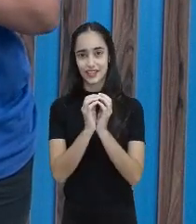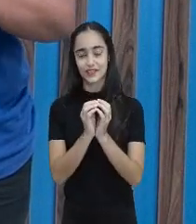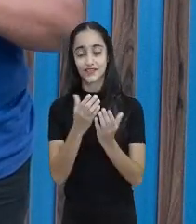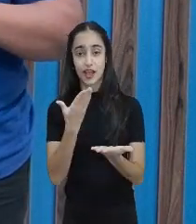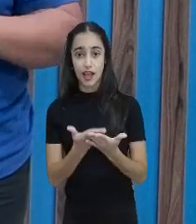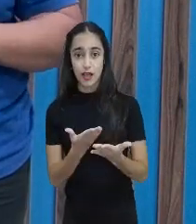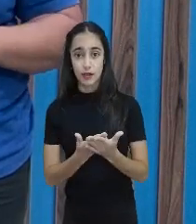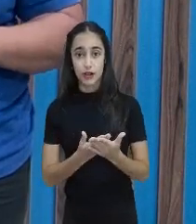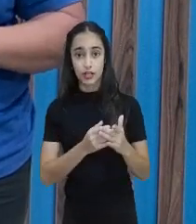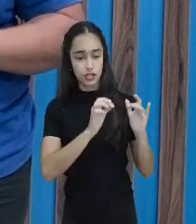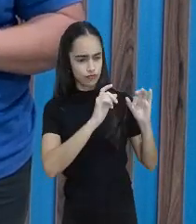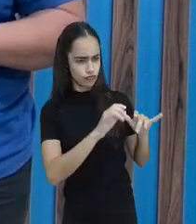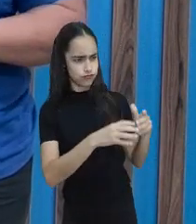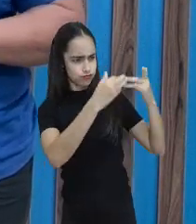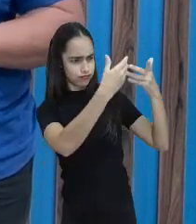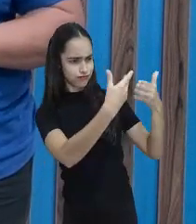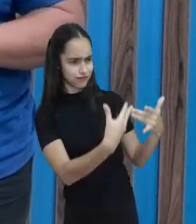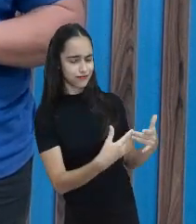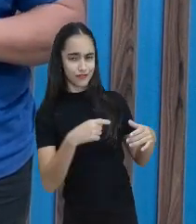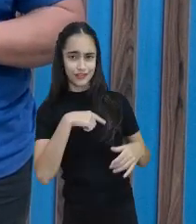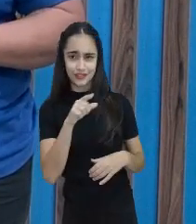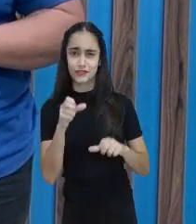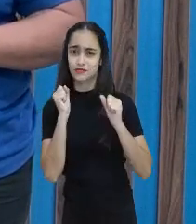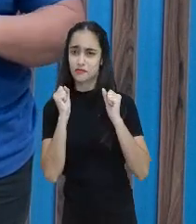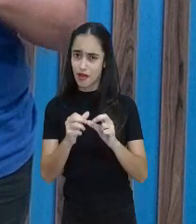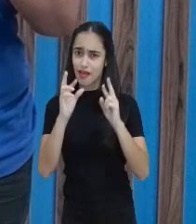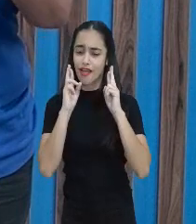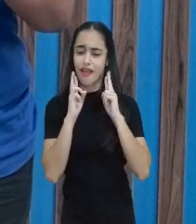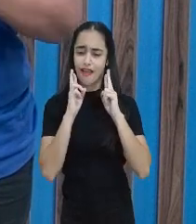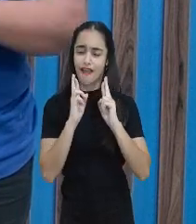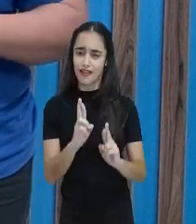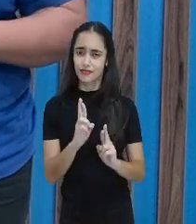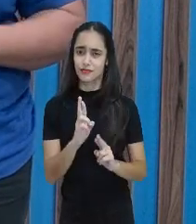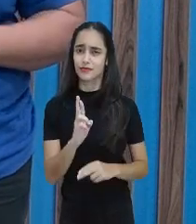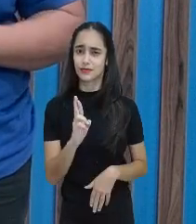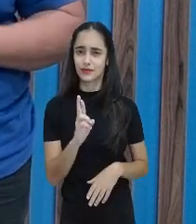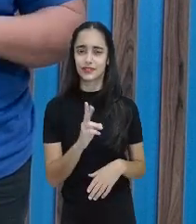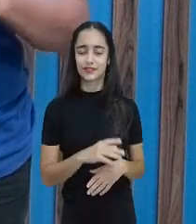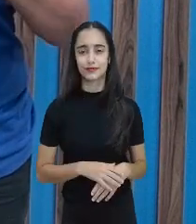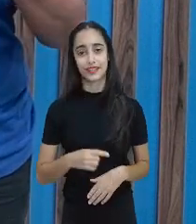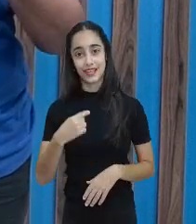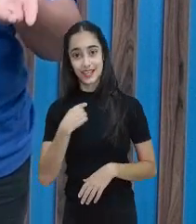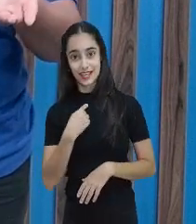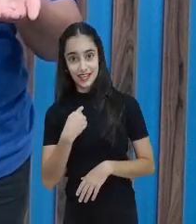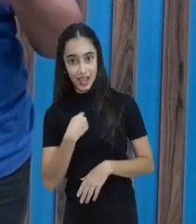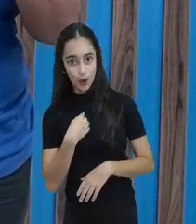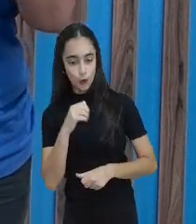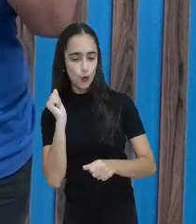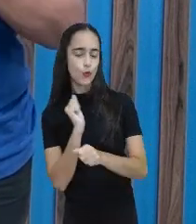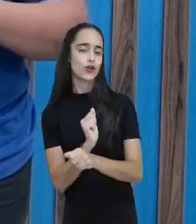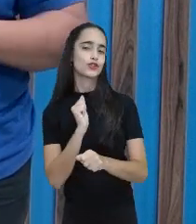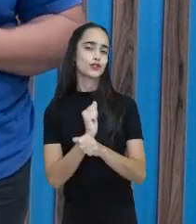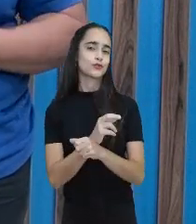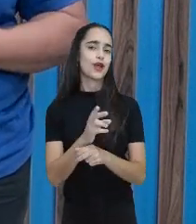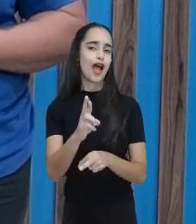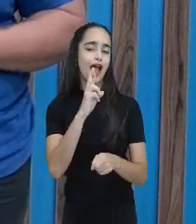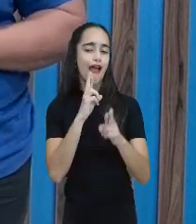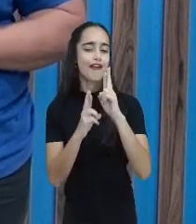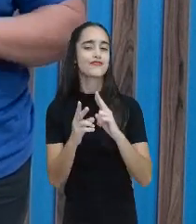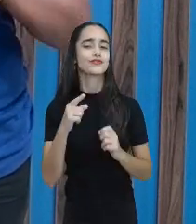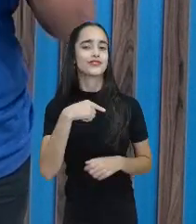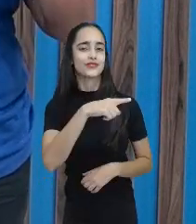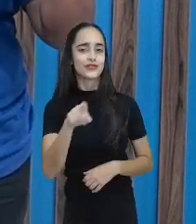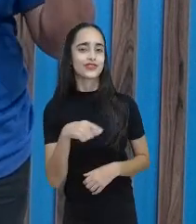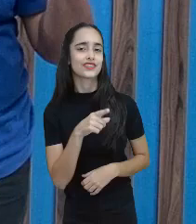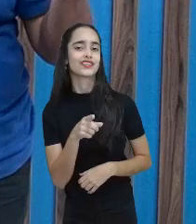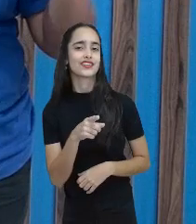colocar a resposta para esta atividade. Então, ó, eu fico aguardando. E lembrando também que você pode assistir a